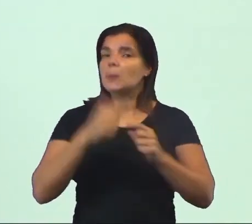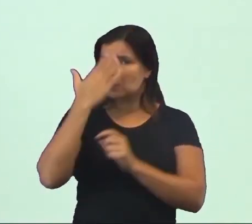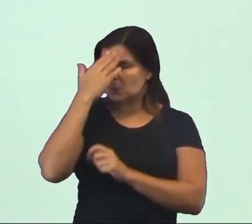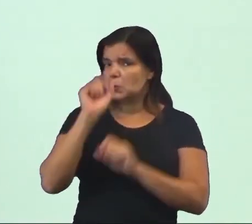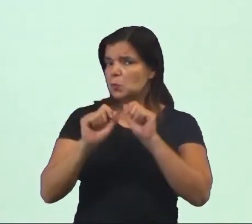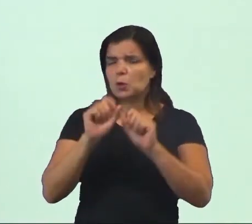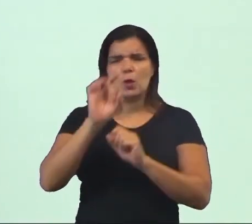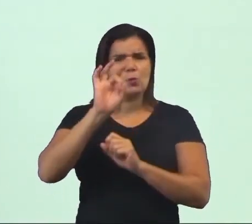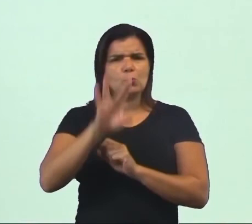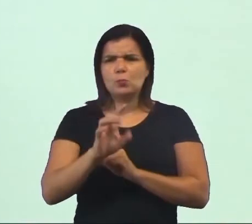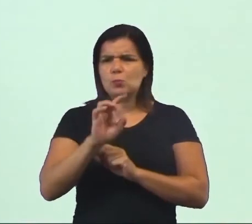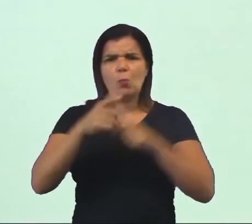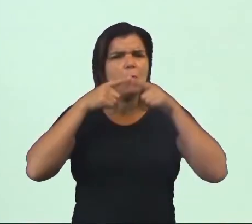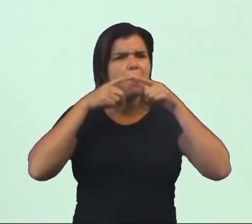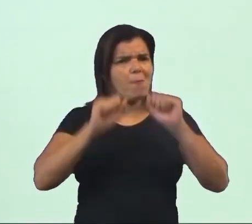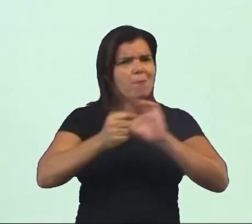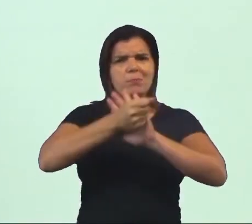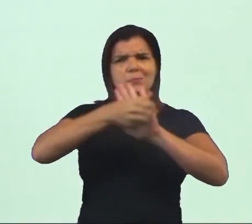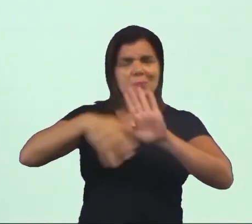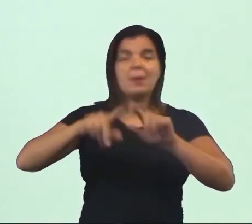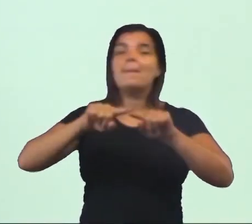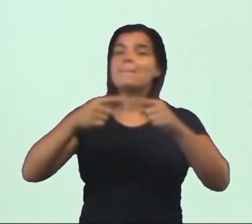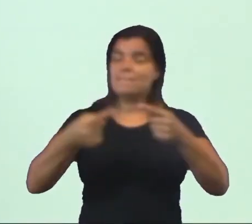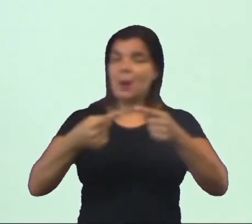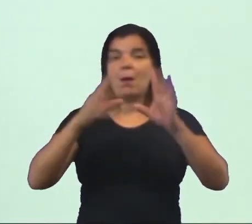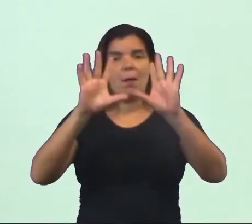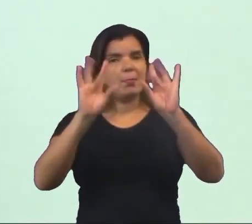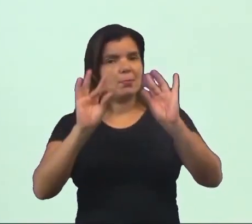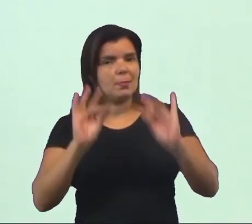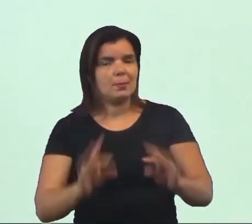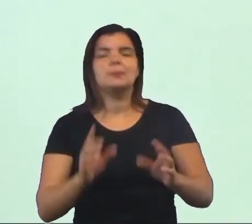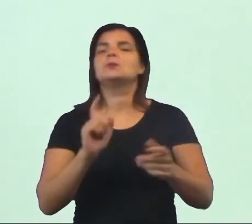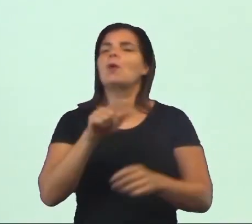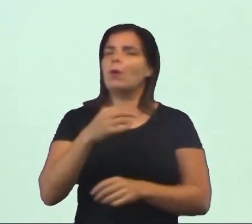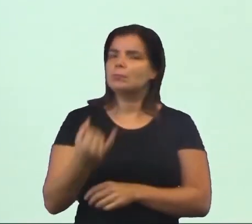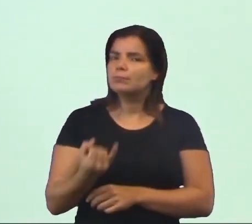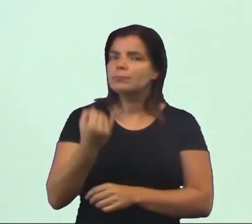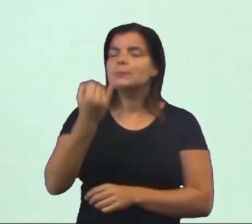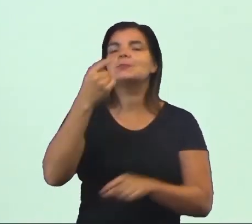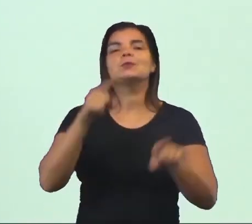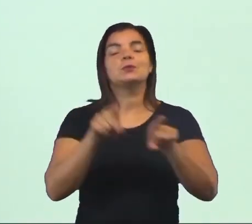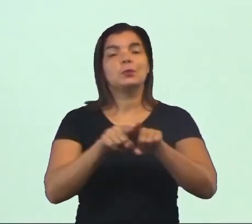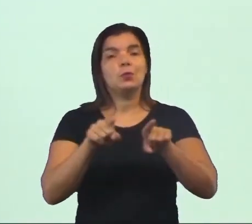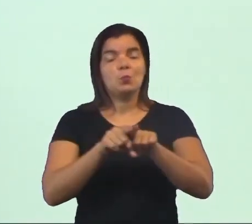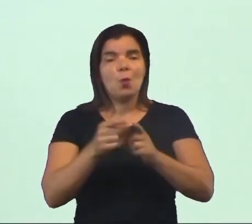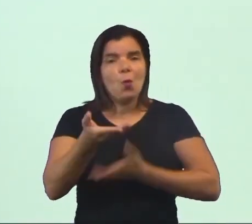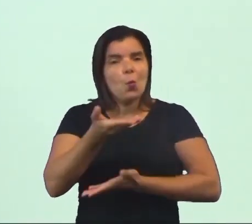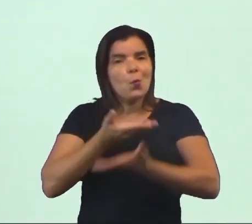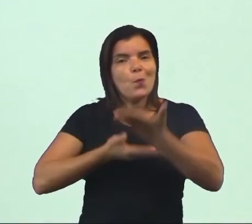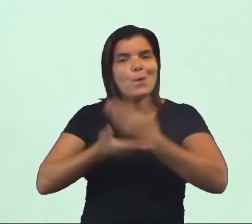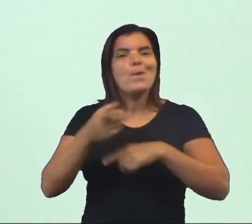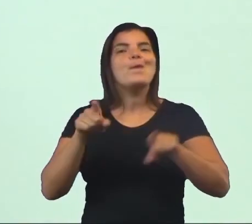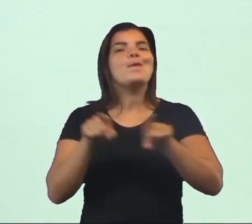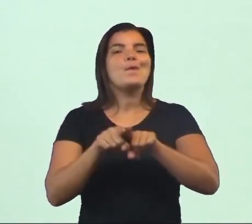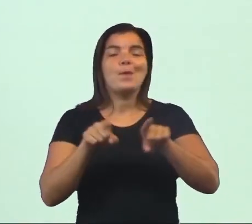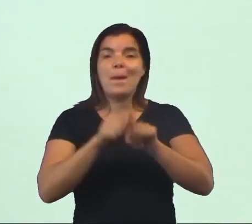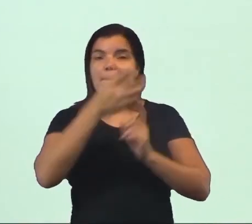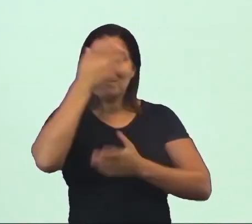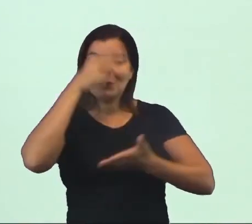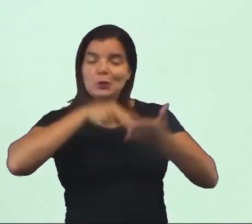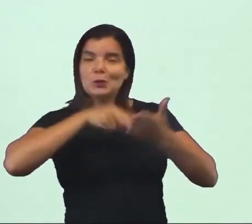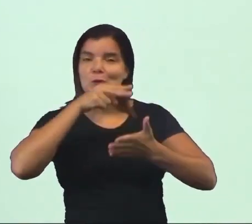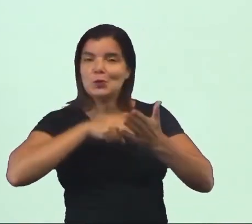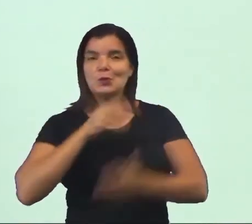que não são somente as figuras de linguagem. A descrição, ela é muito importante porque envolve também o leitor